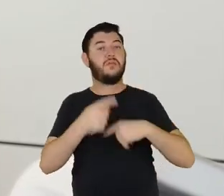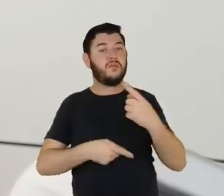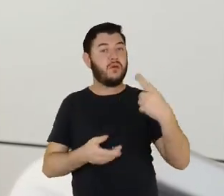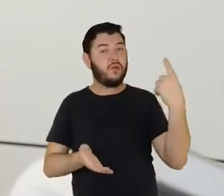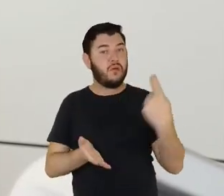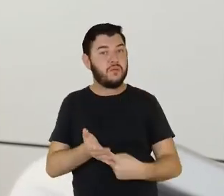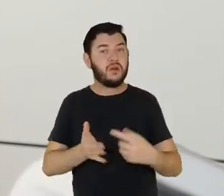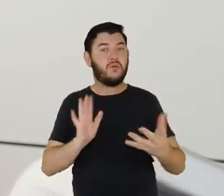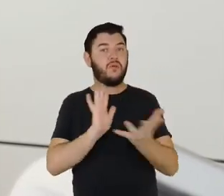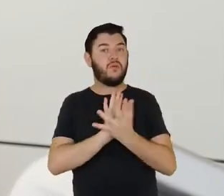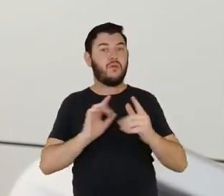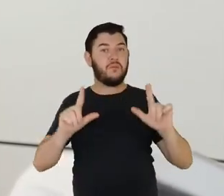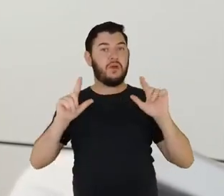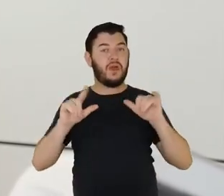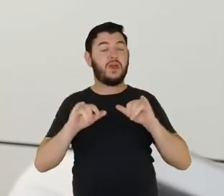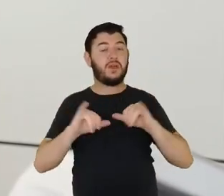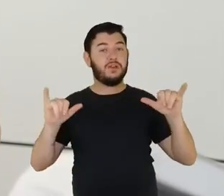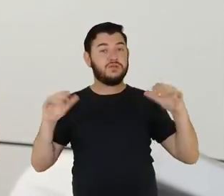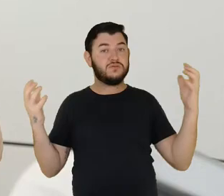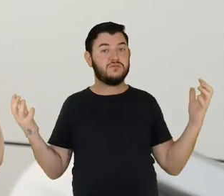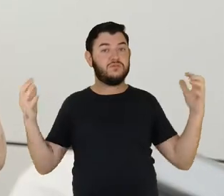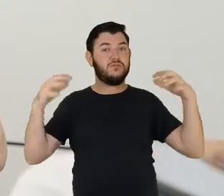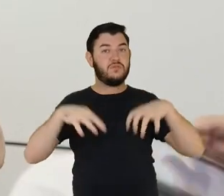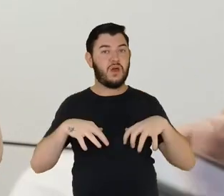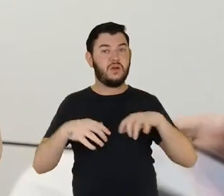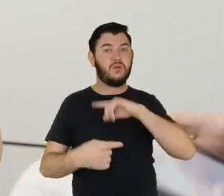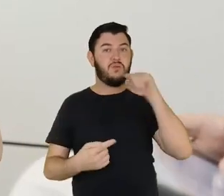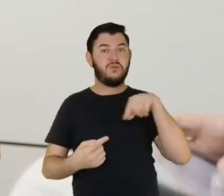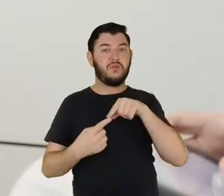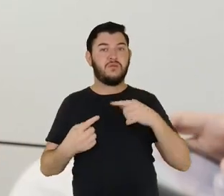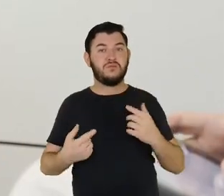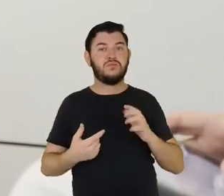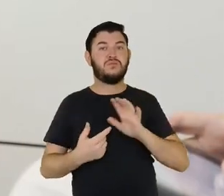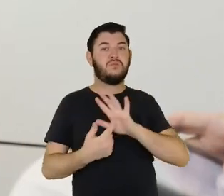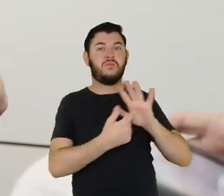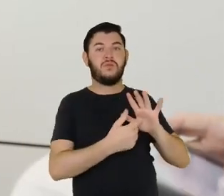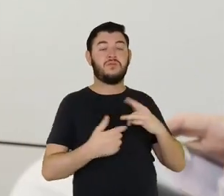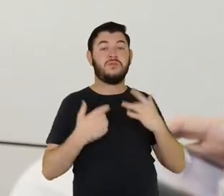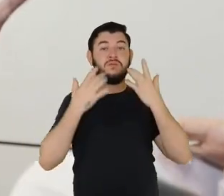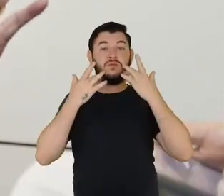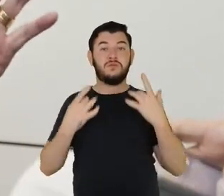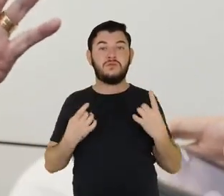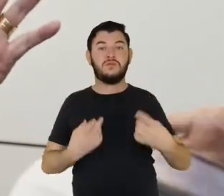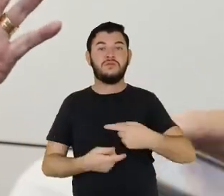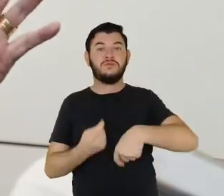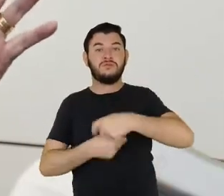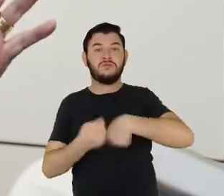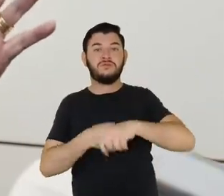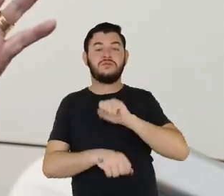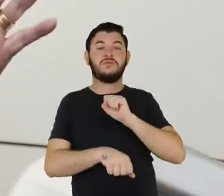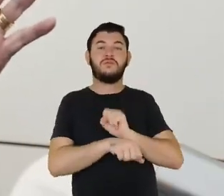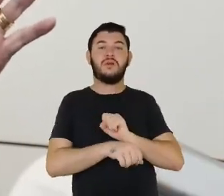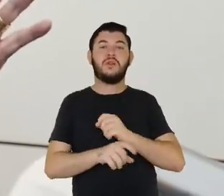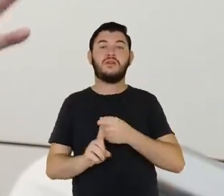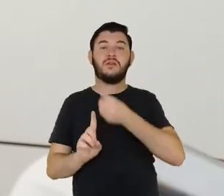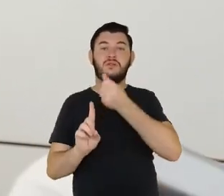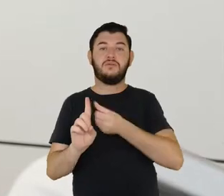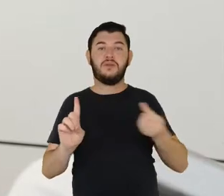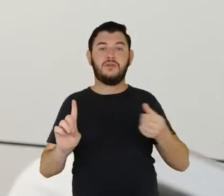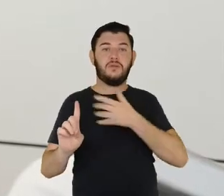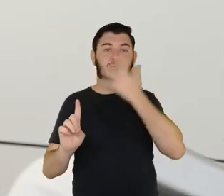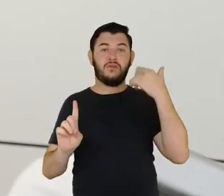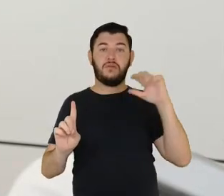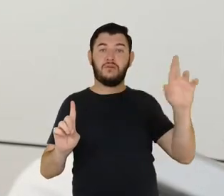peixe. E aí você fica esperando, às vezes, 6 meses para o cara dizer não. Às vezes nem responde. Então,